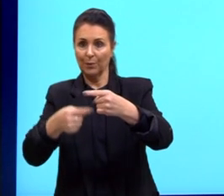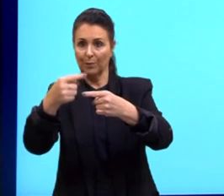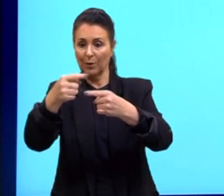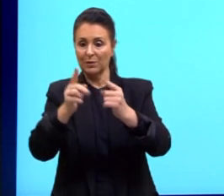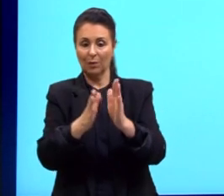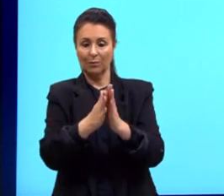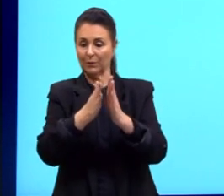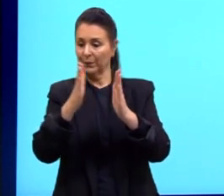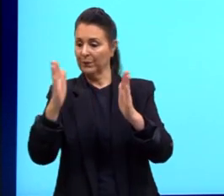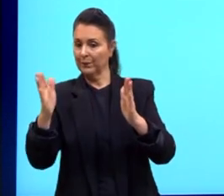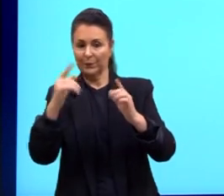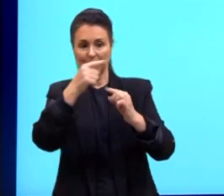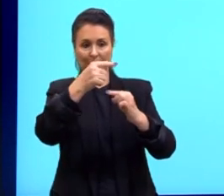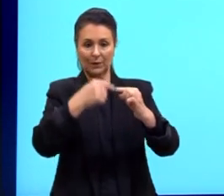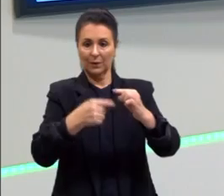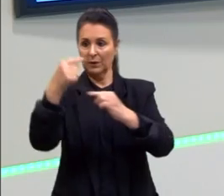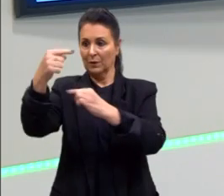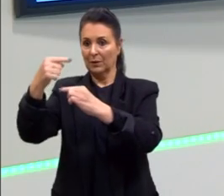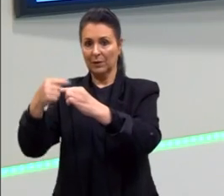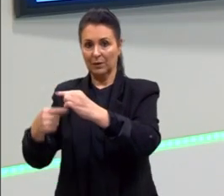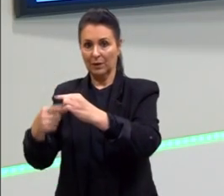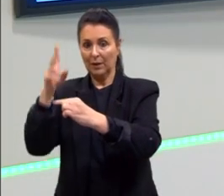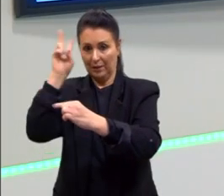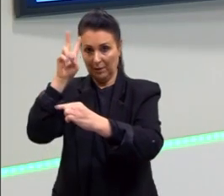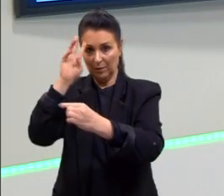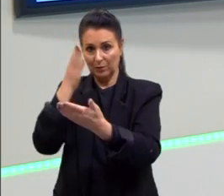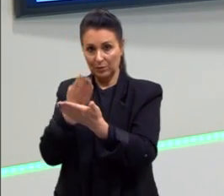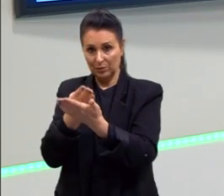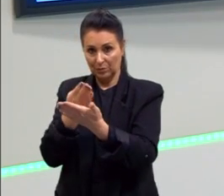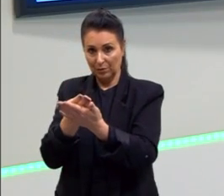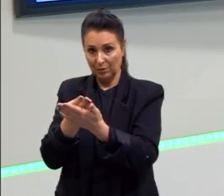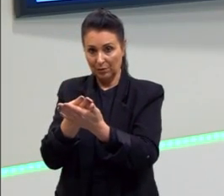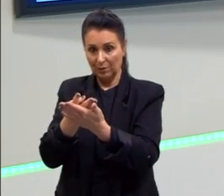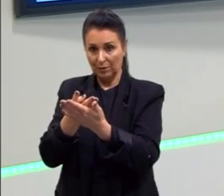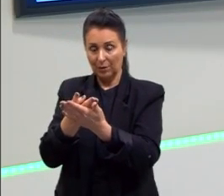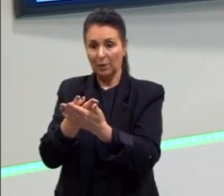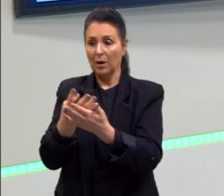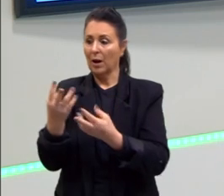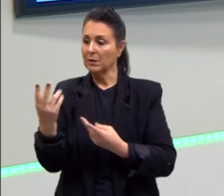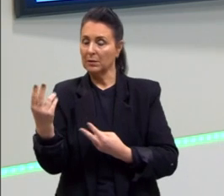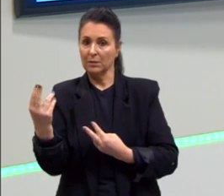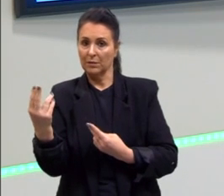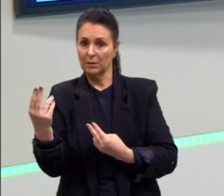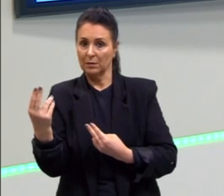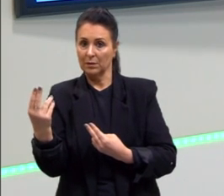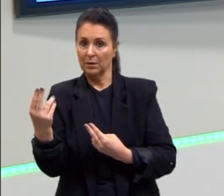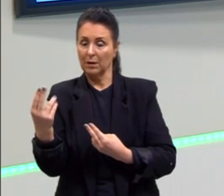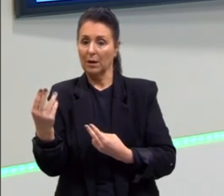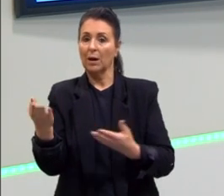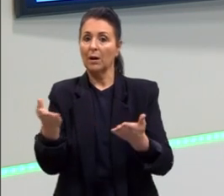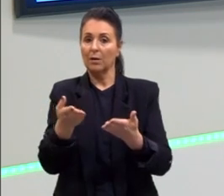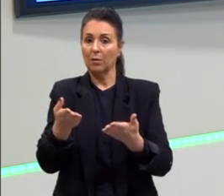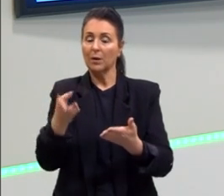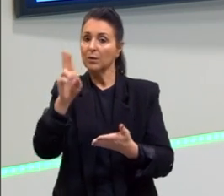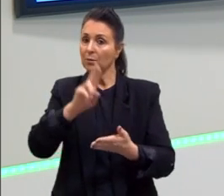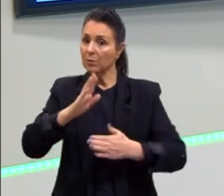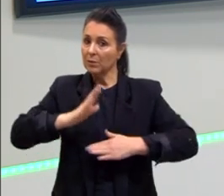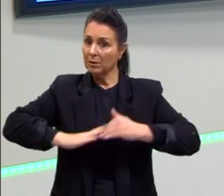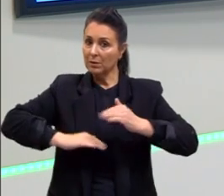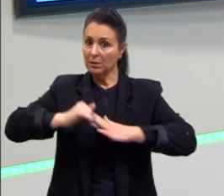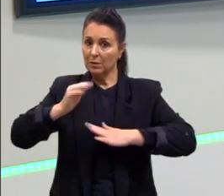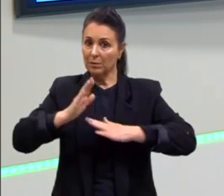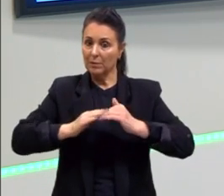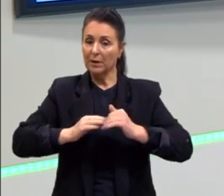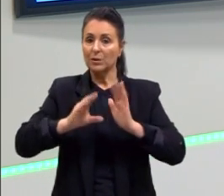Lembra quando nós vimos as proporções a questão da semelhança aqui se aplica